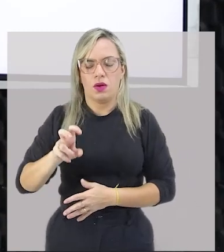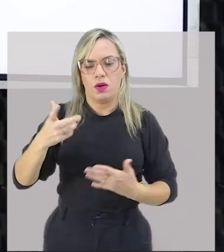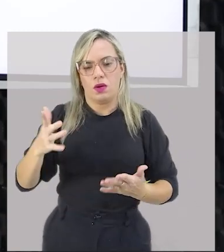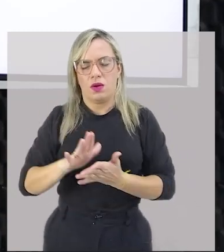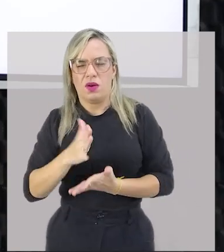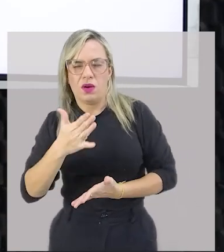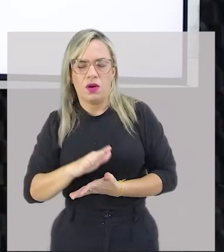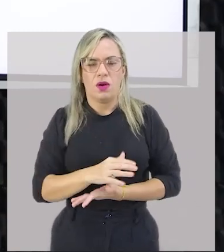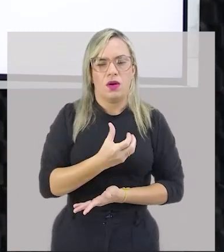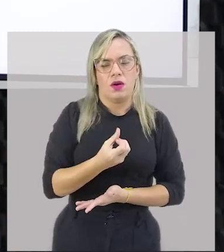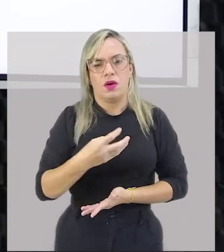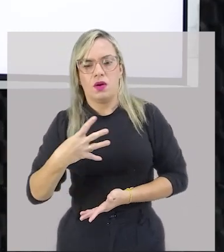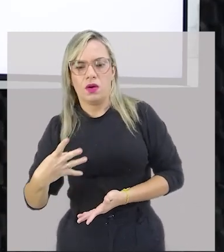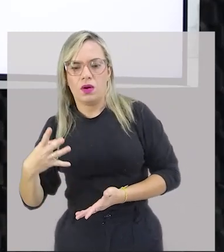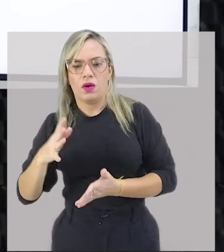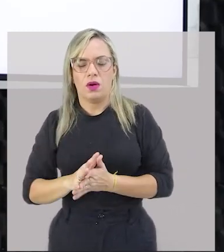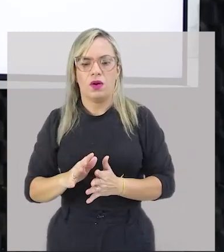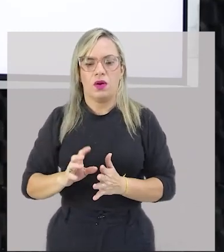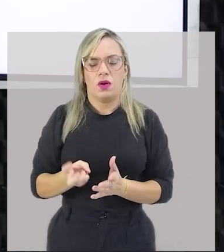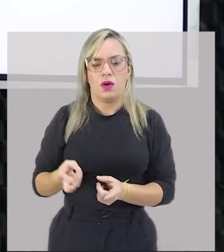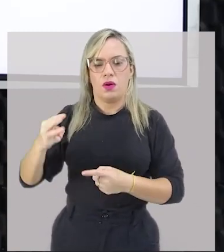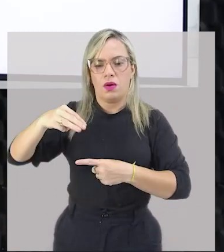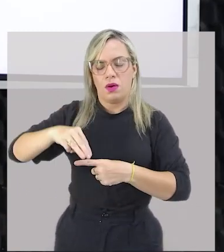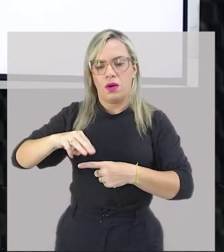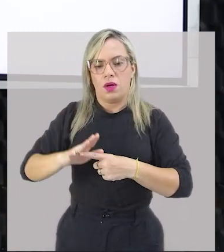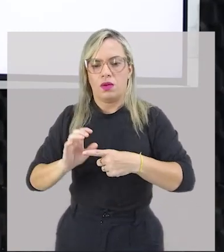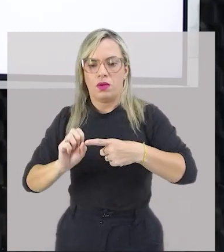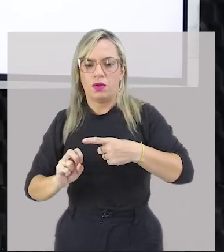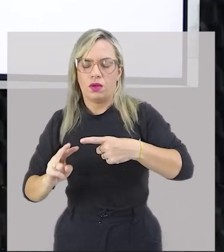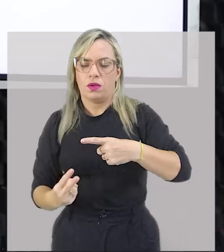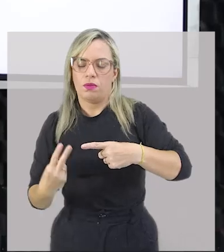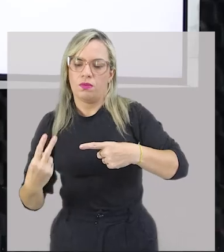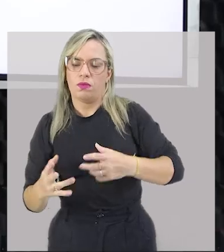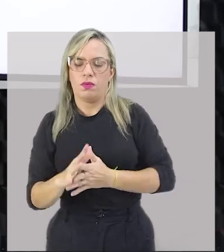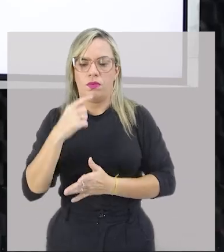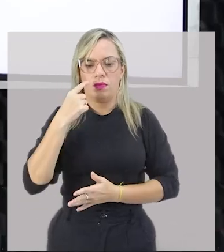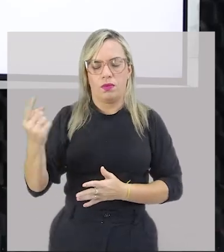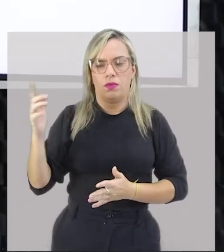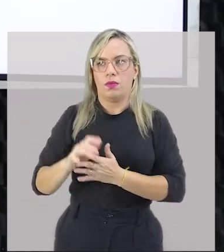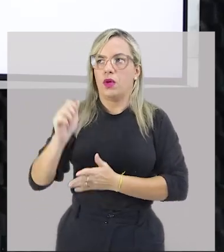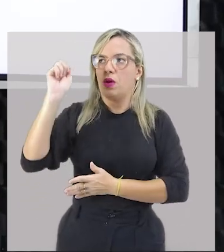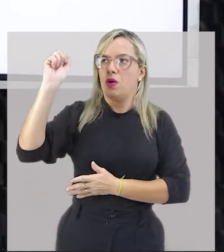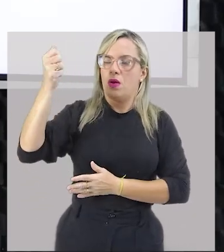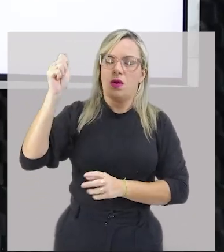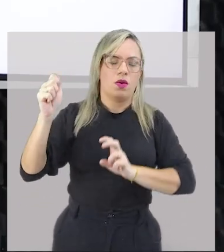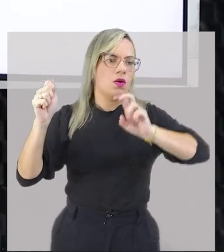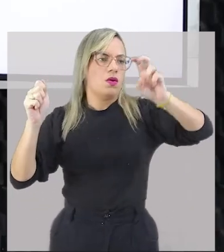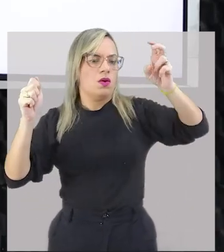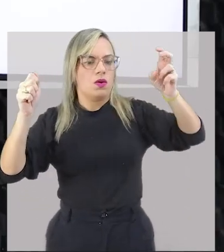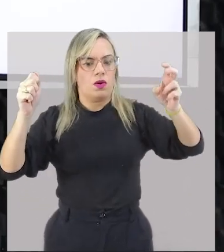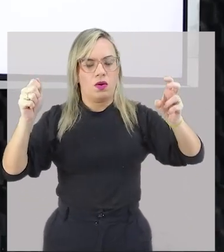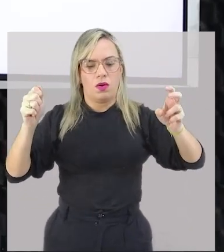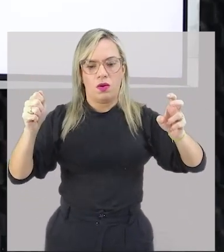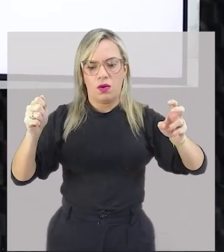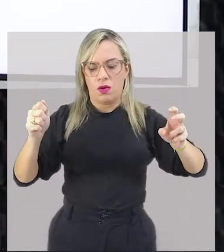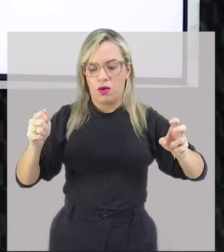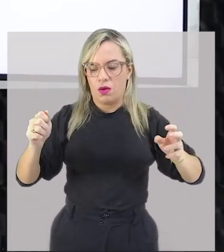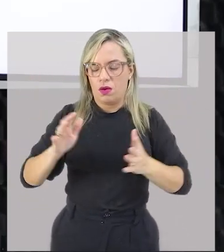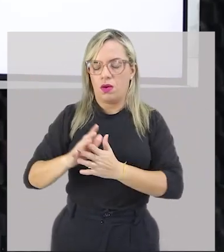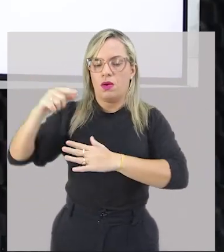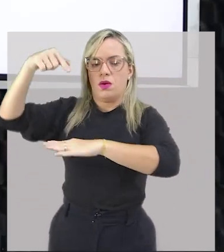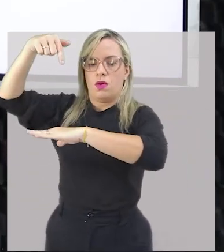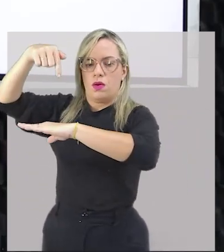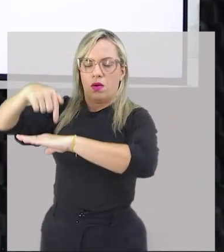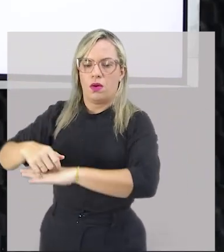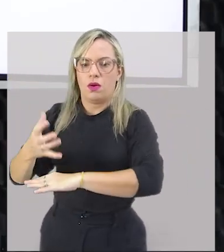1,65, 64 metros por segundo ao quadrado. Então, ó, esse martelo e a pena, o martelo está sendo puxado